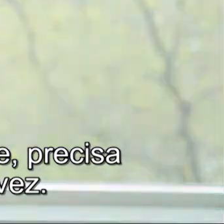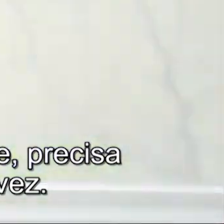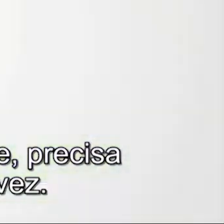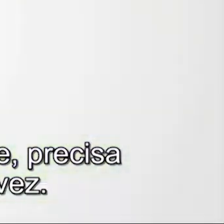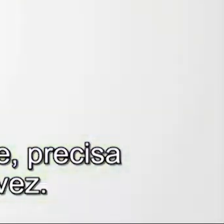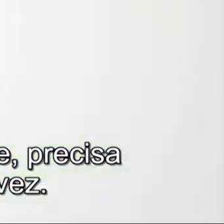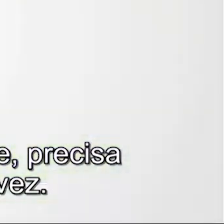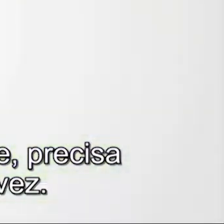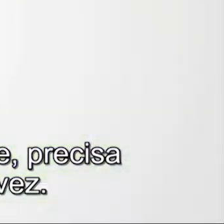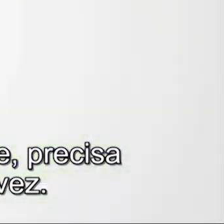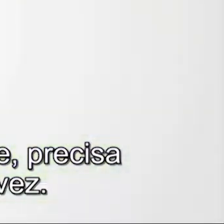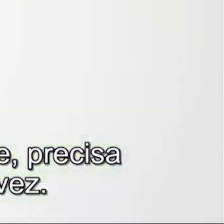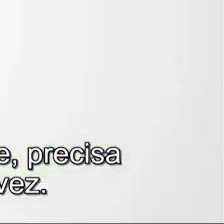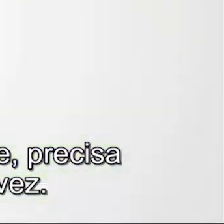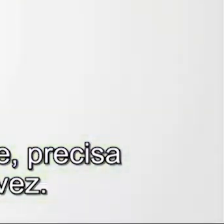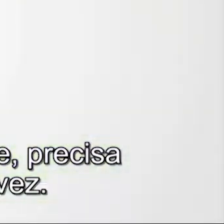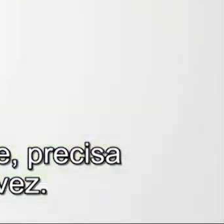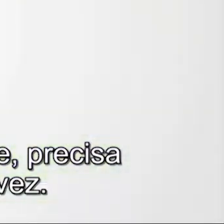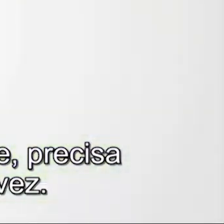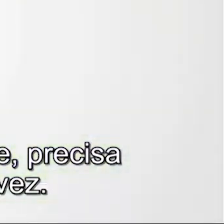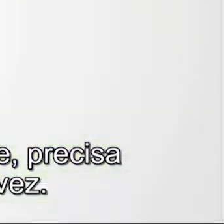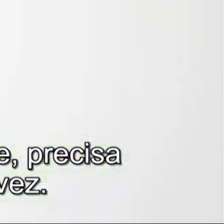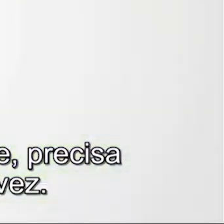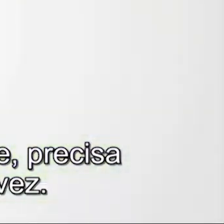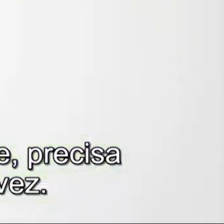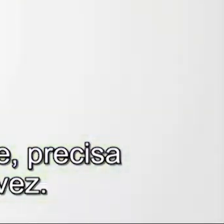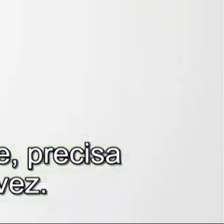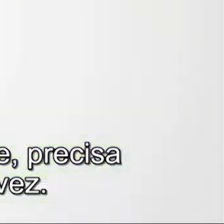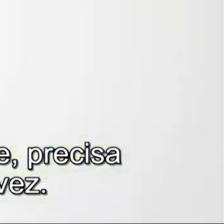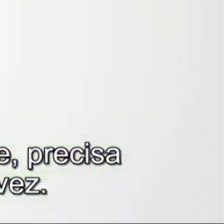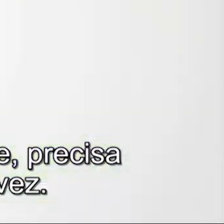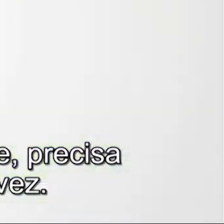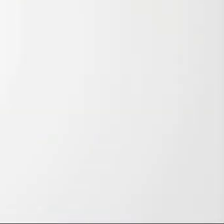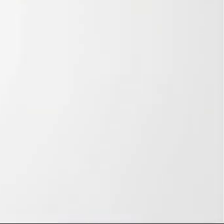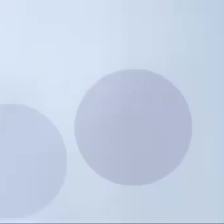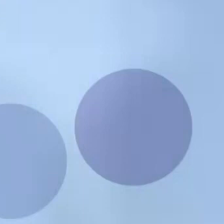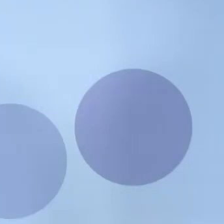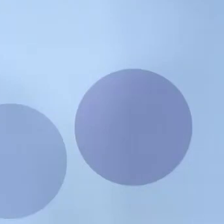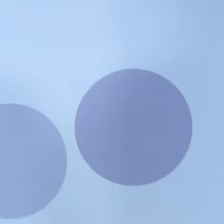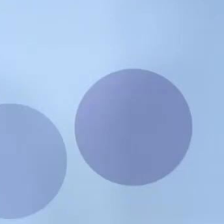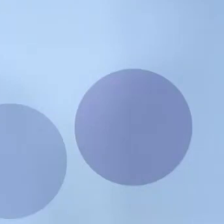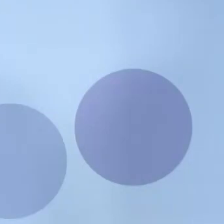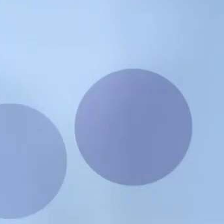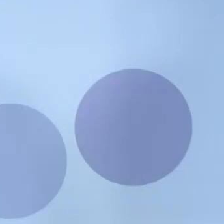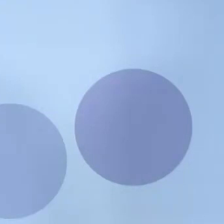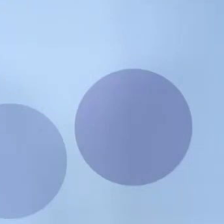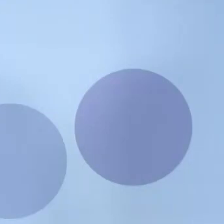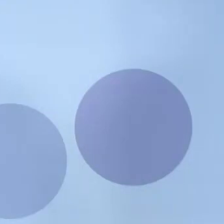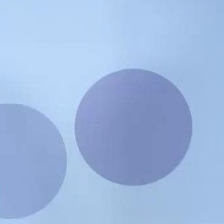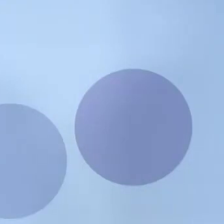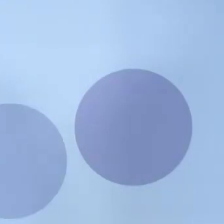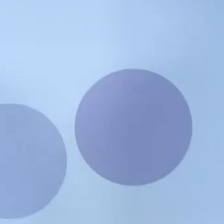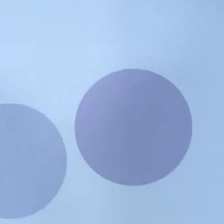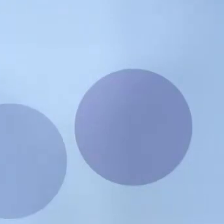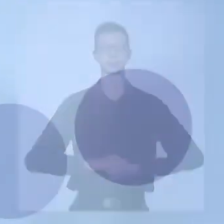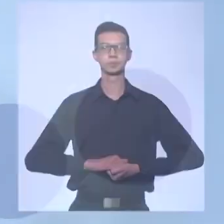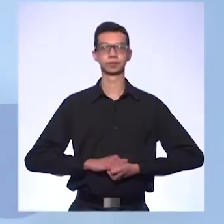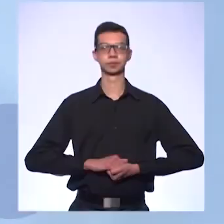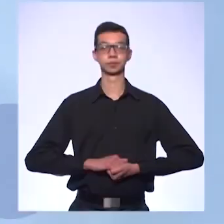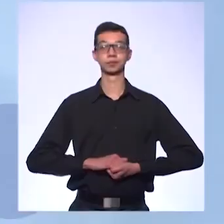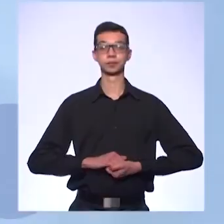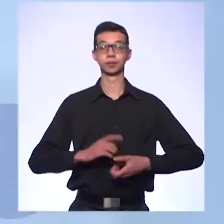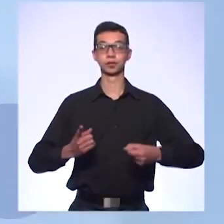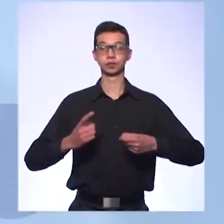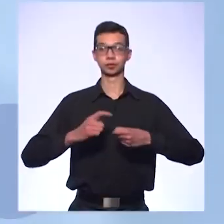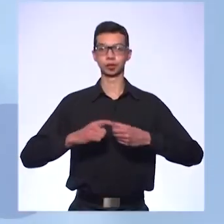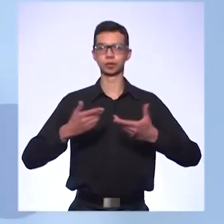time. Now let's take a look at some examples. The small things in life matter.